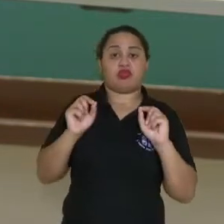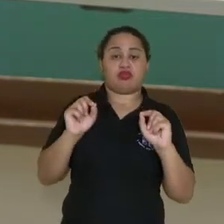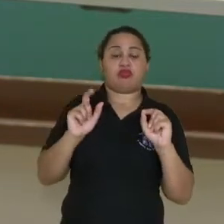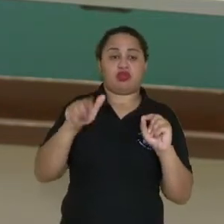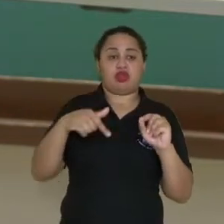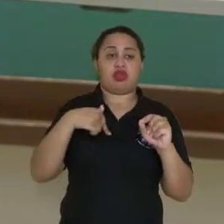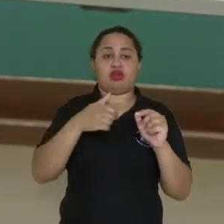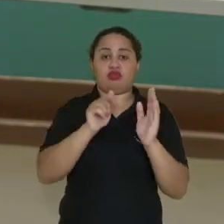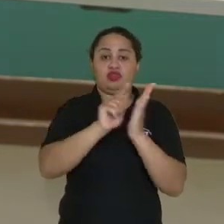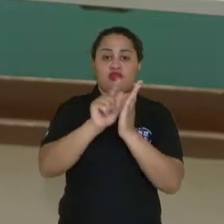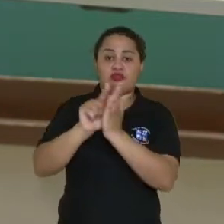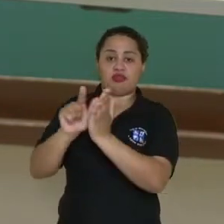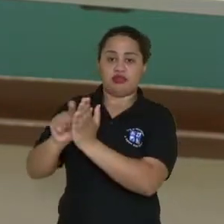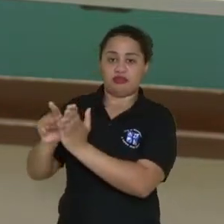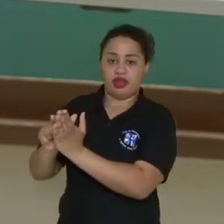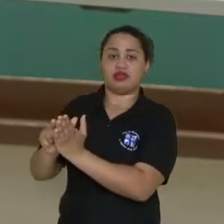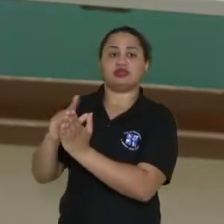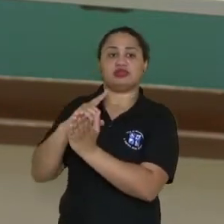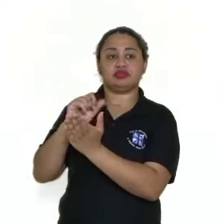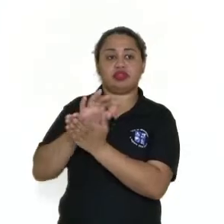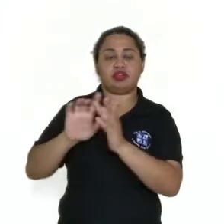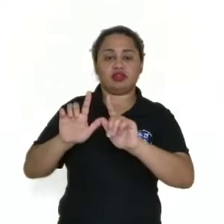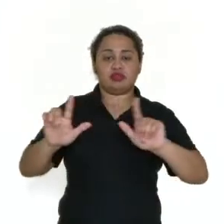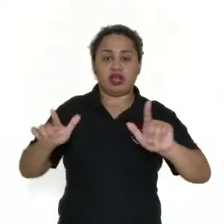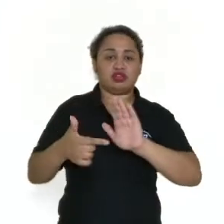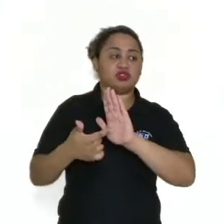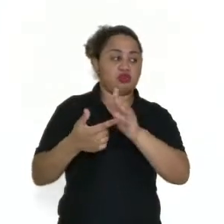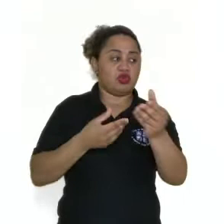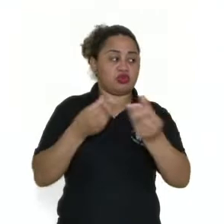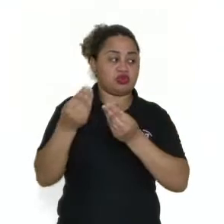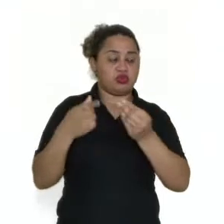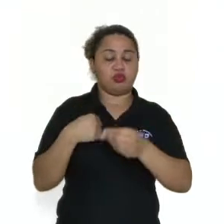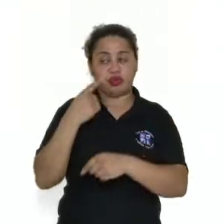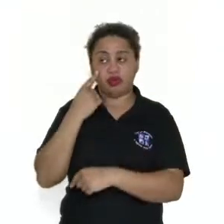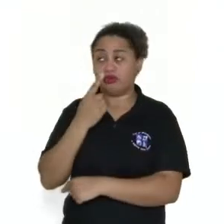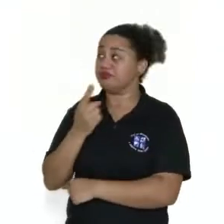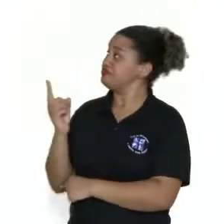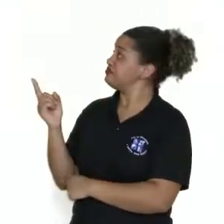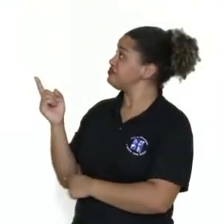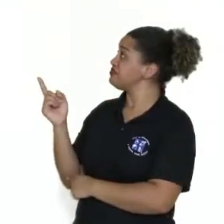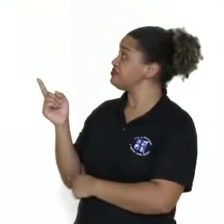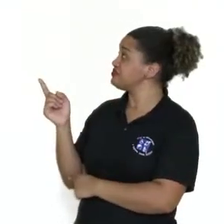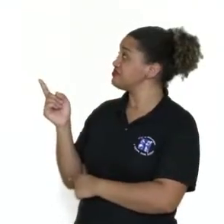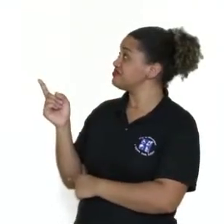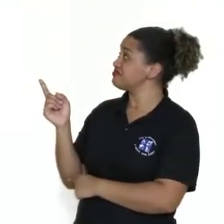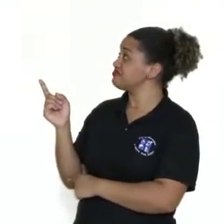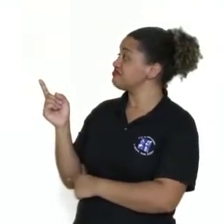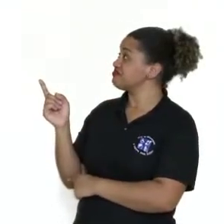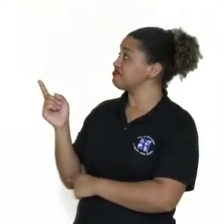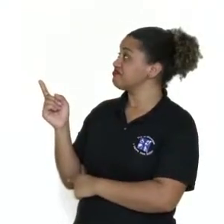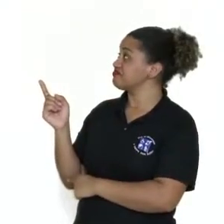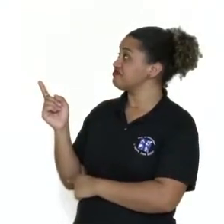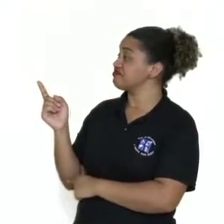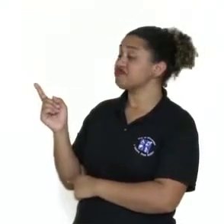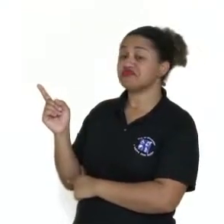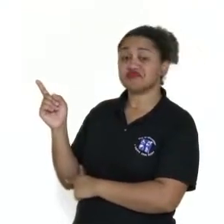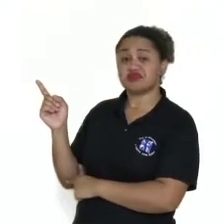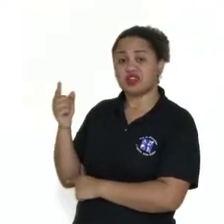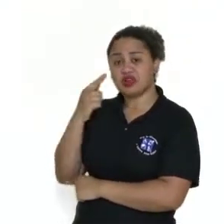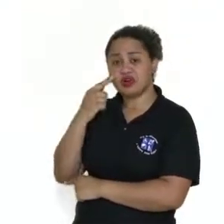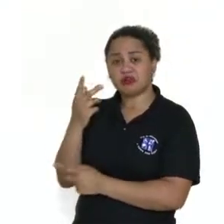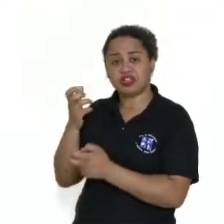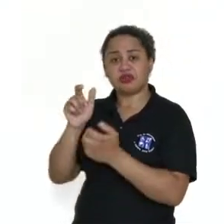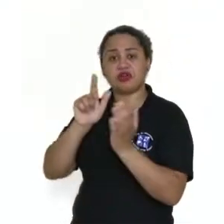de folhetos, né? A gente tem aqui uma imagem que ilustra bem isso. Esses folhetos, eles são pendurados em barbantes, né?